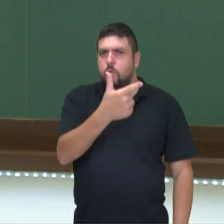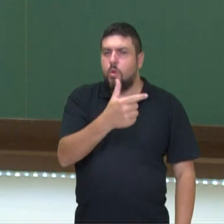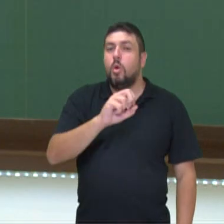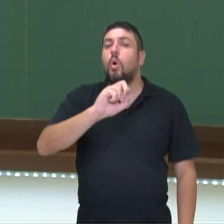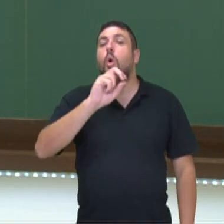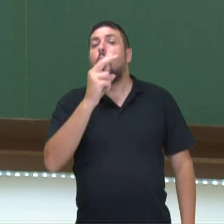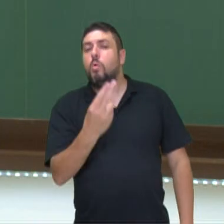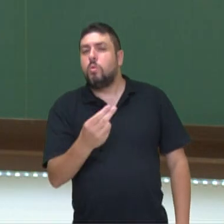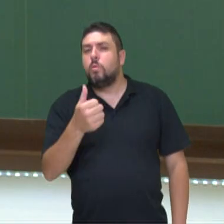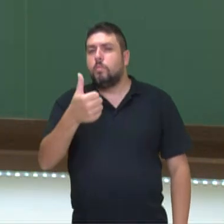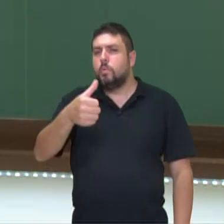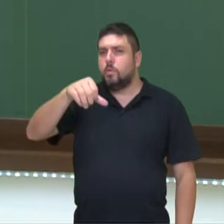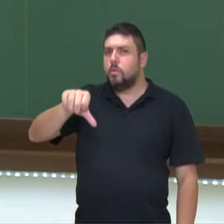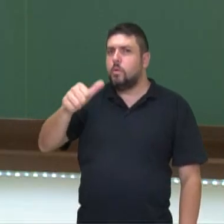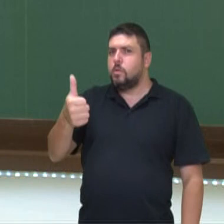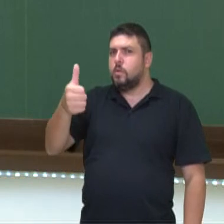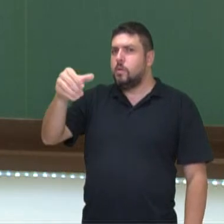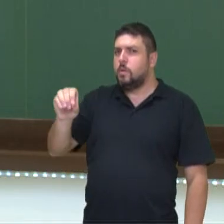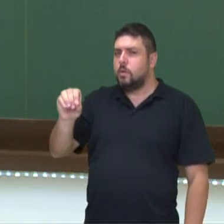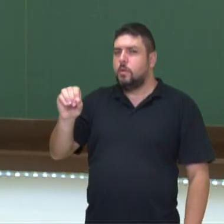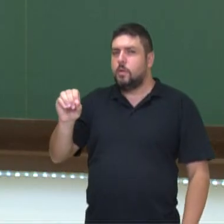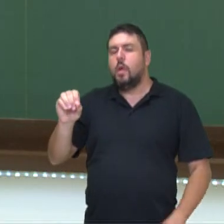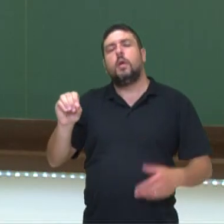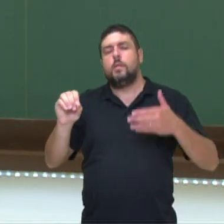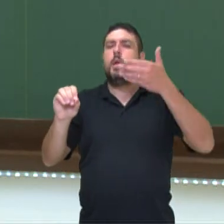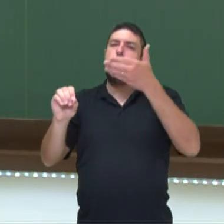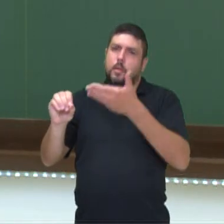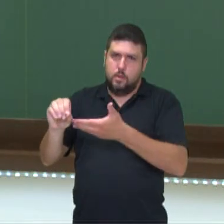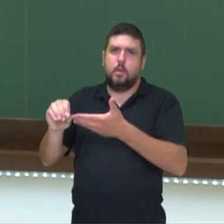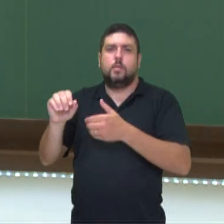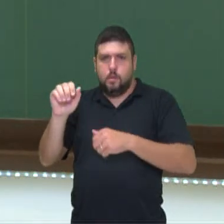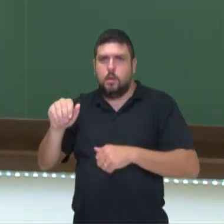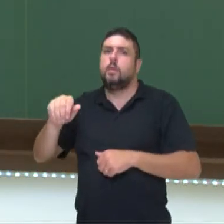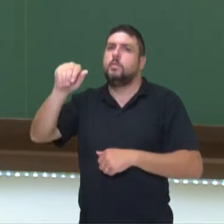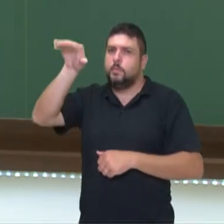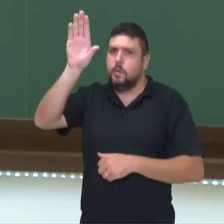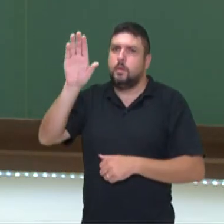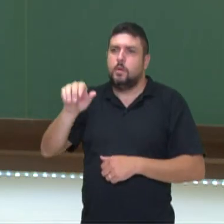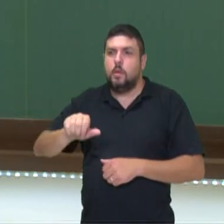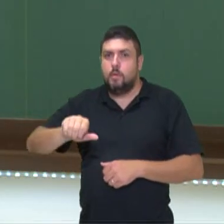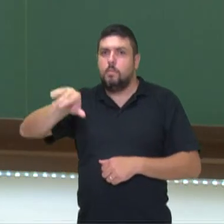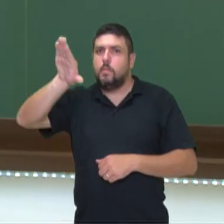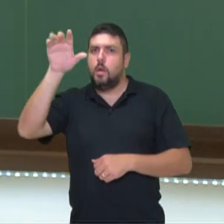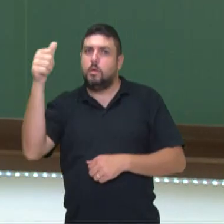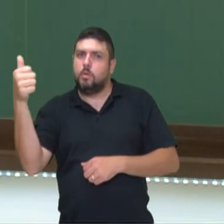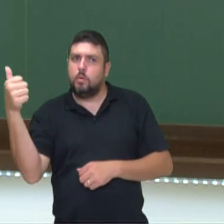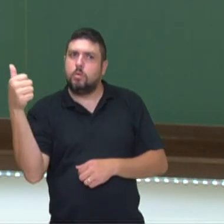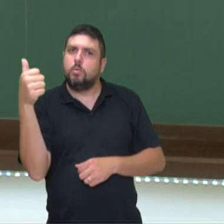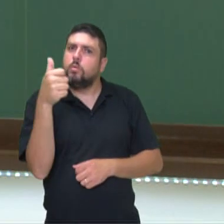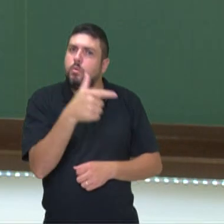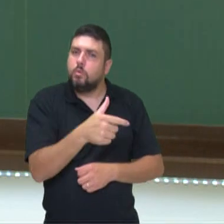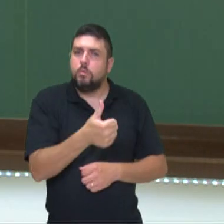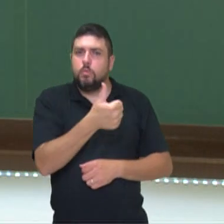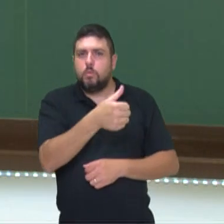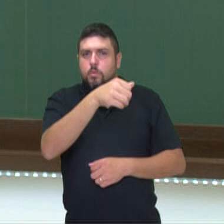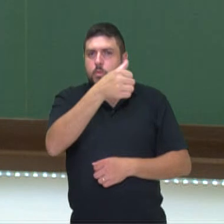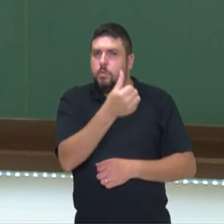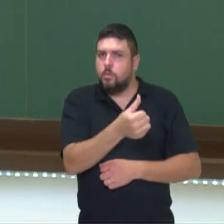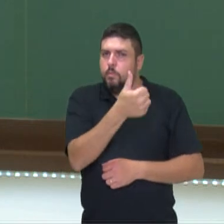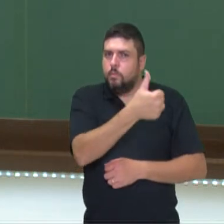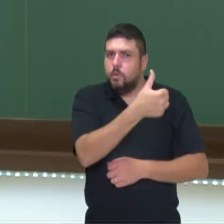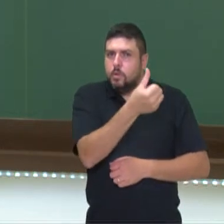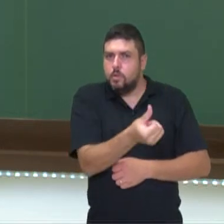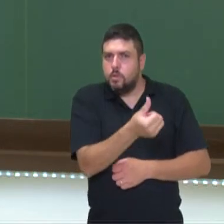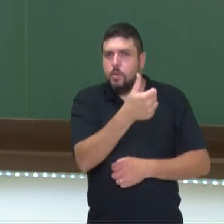1692 ou 1910? 1910 é maior que 1692,